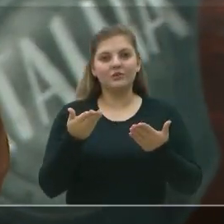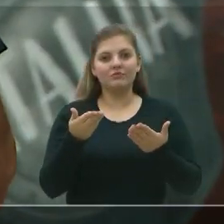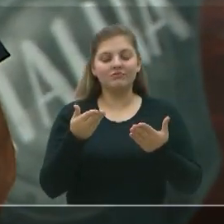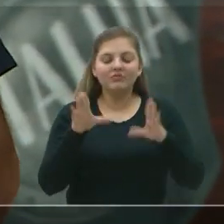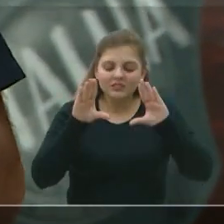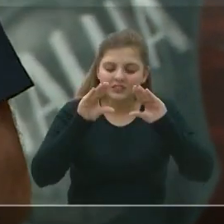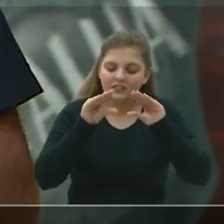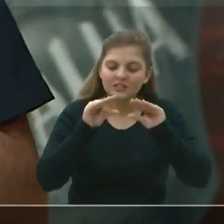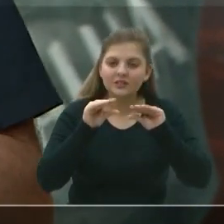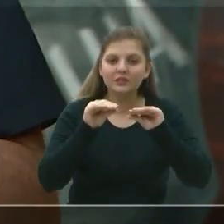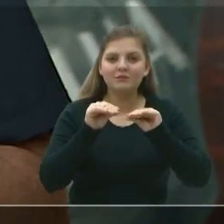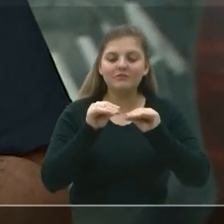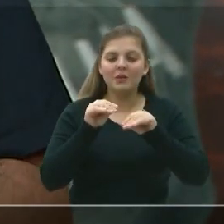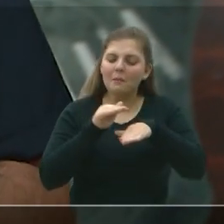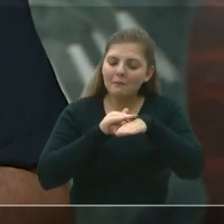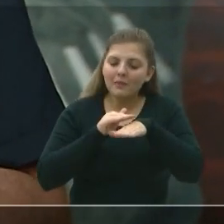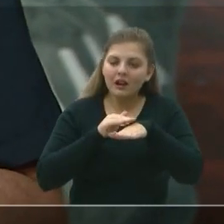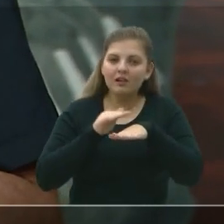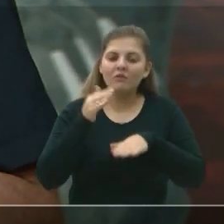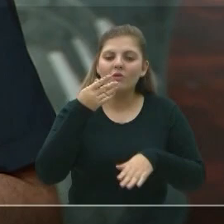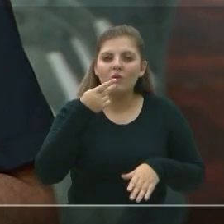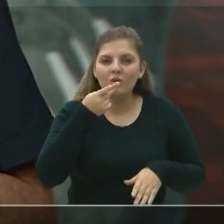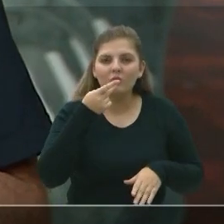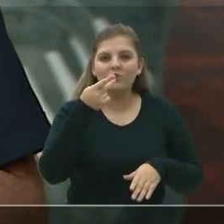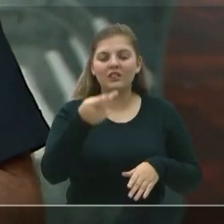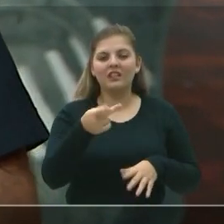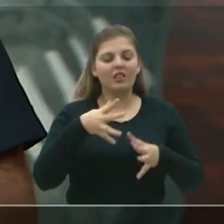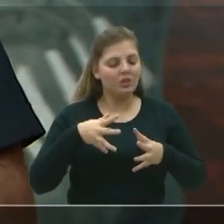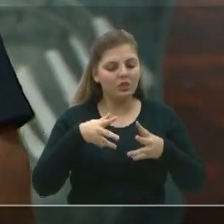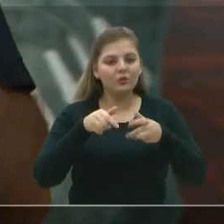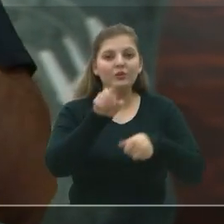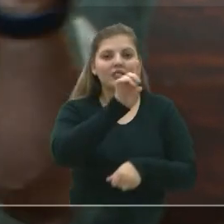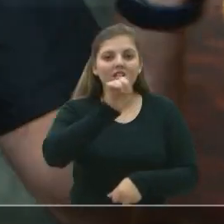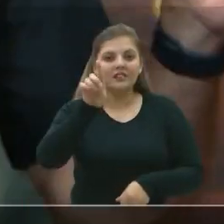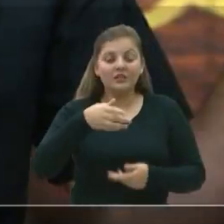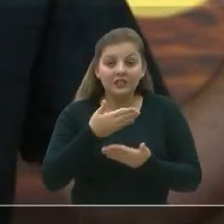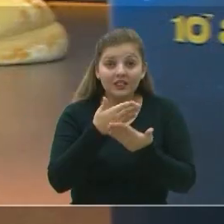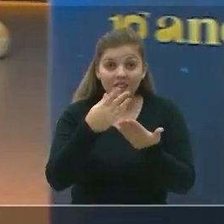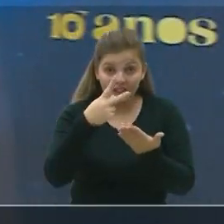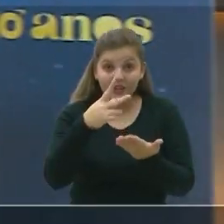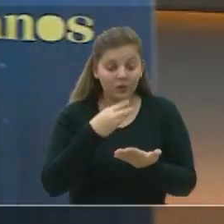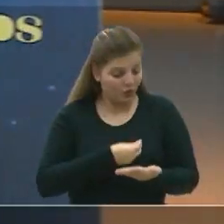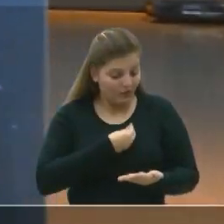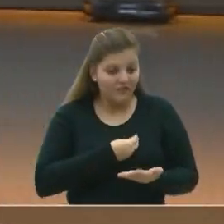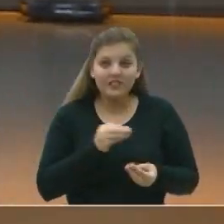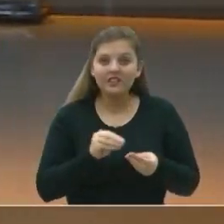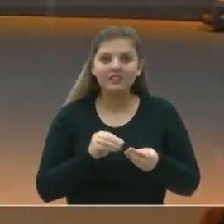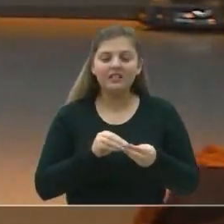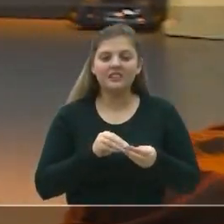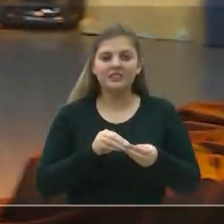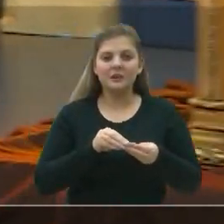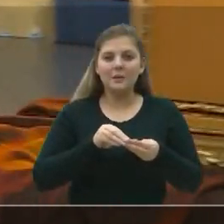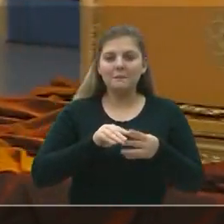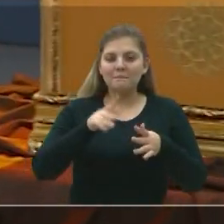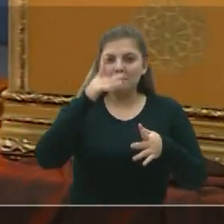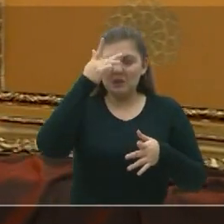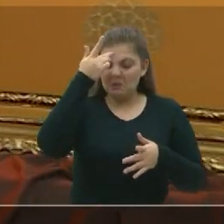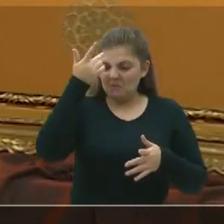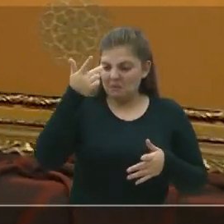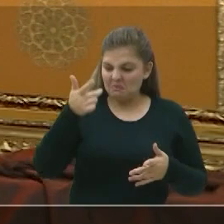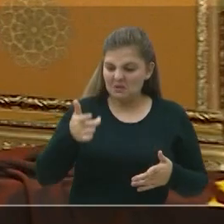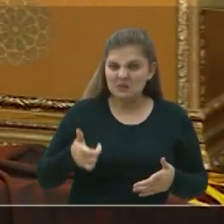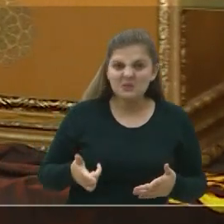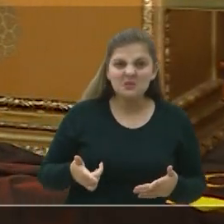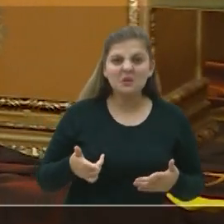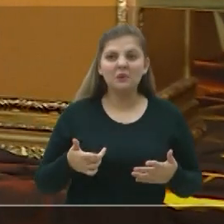que Deus realmente faz na sua vida. Você não vai ser mais uma pessoa confundida